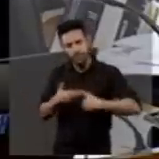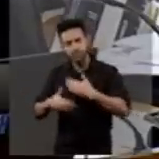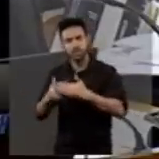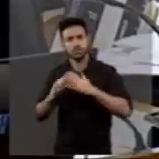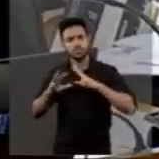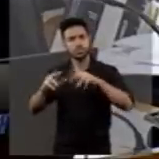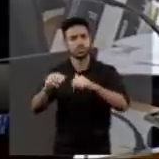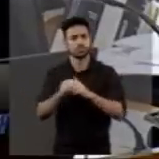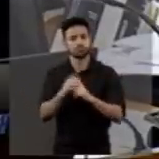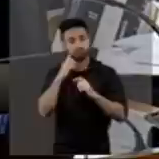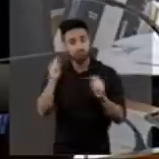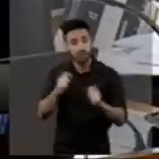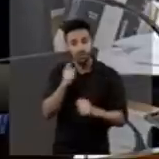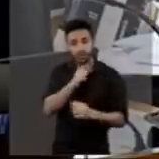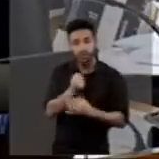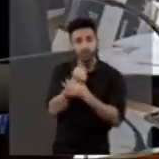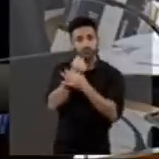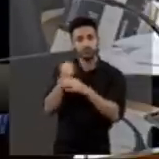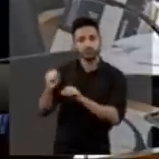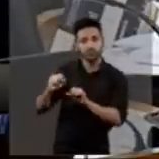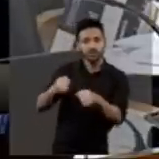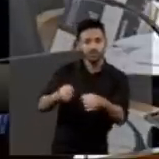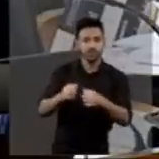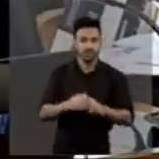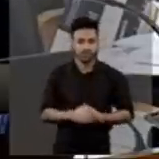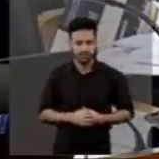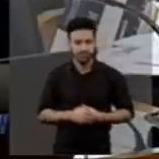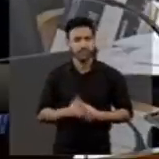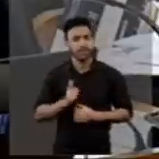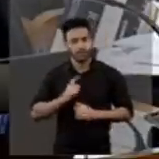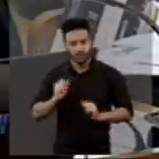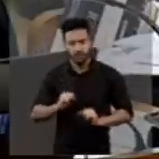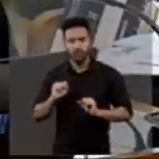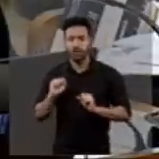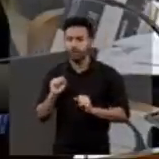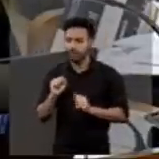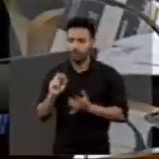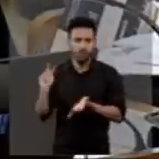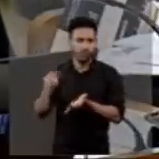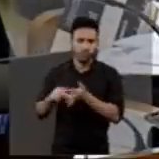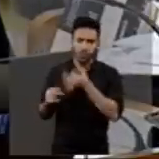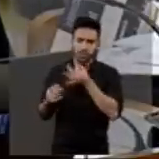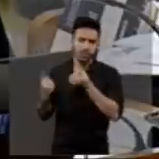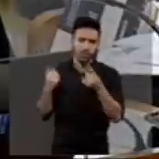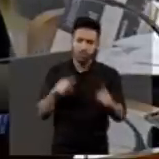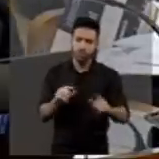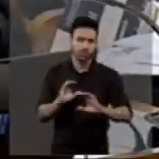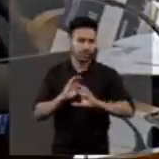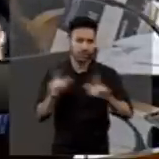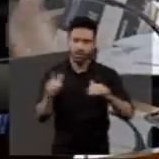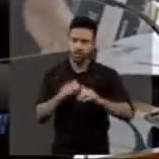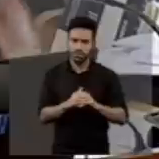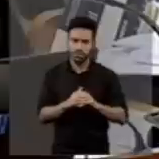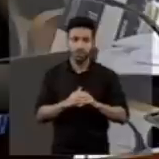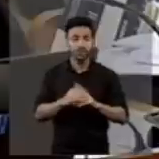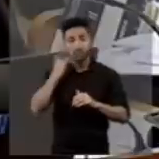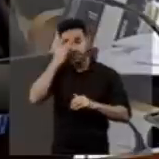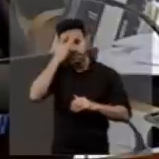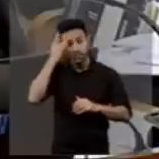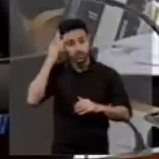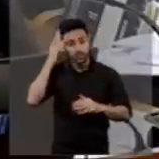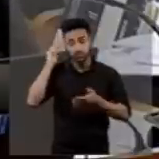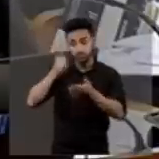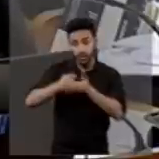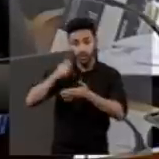se garante a ampla defesa, onde se garante o contraditório e onde o contribuinte, não só aqui como em